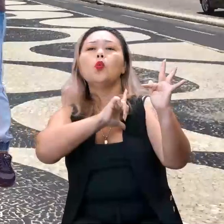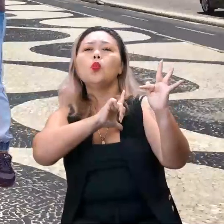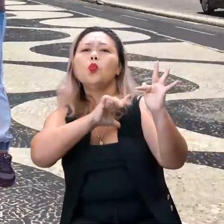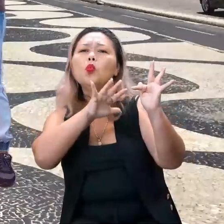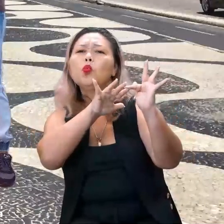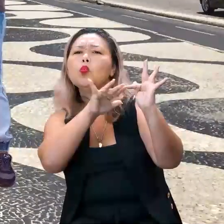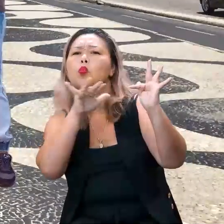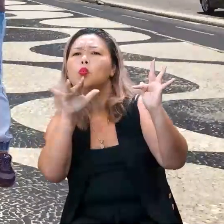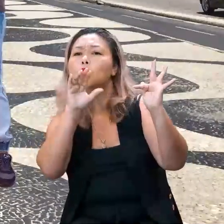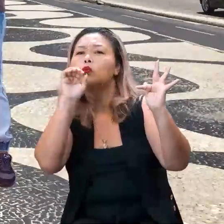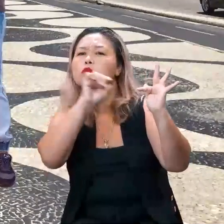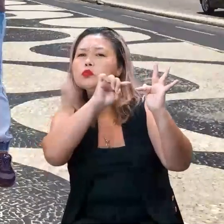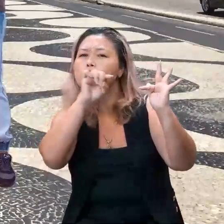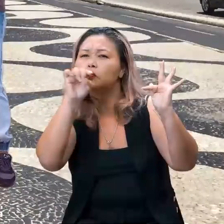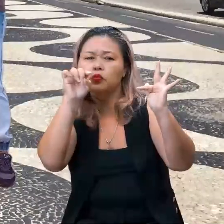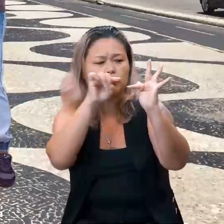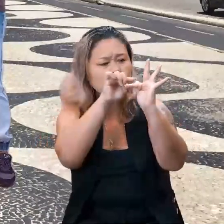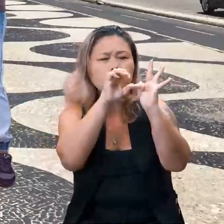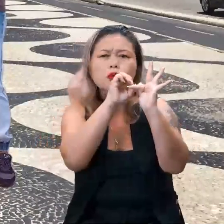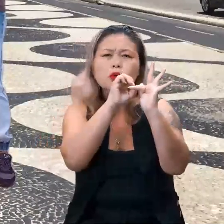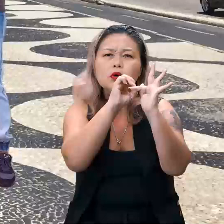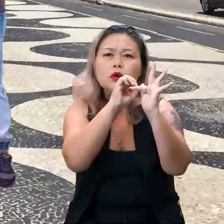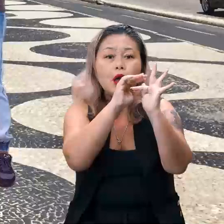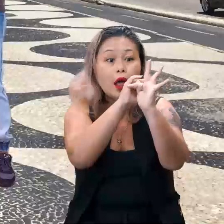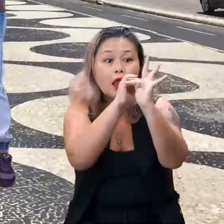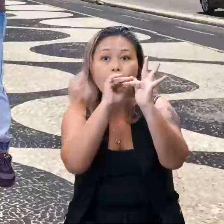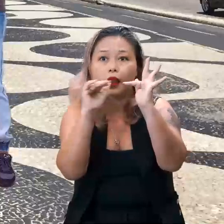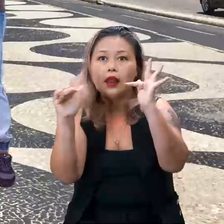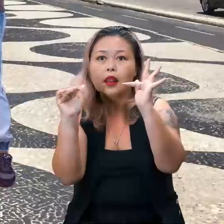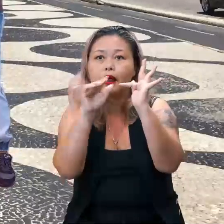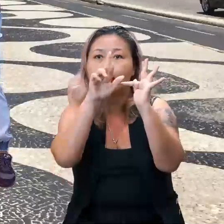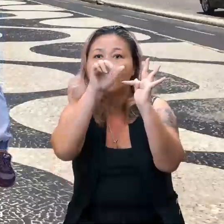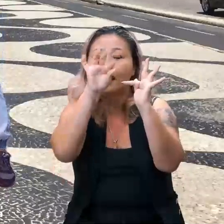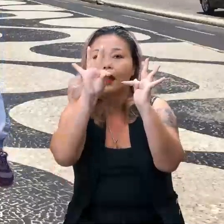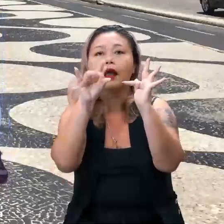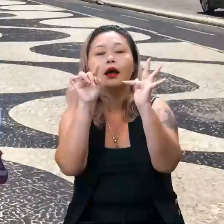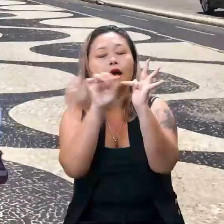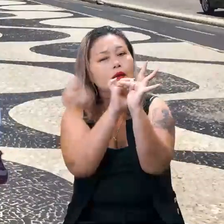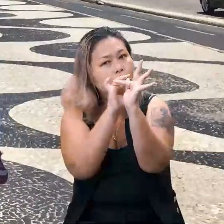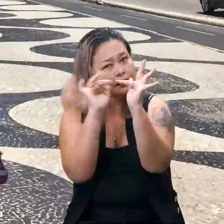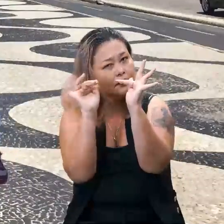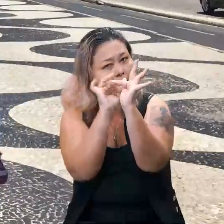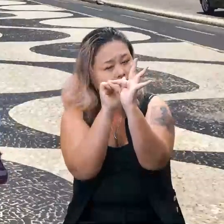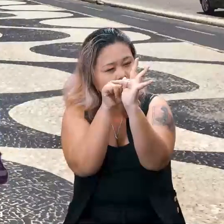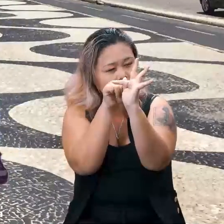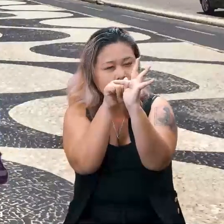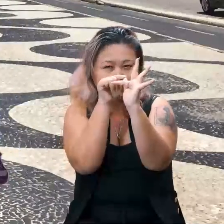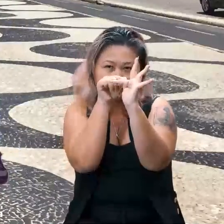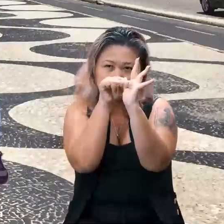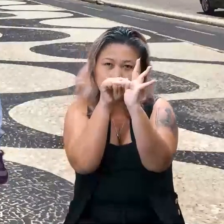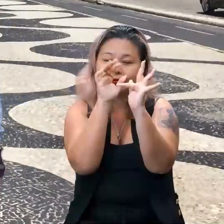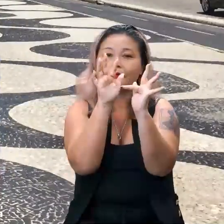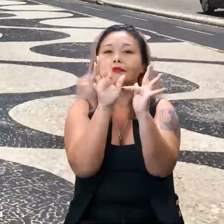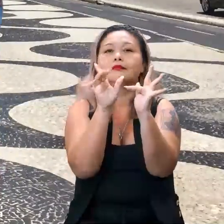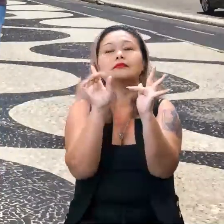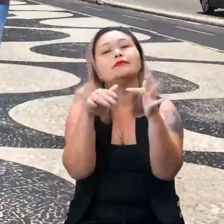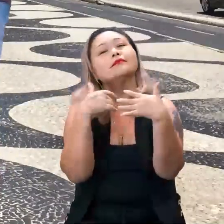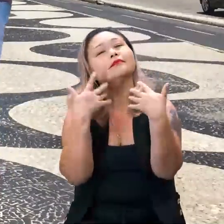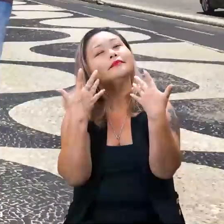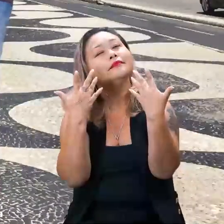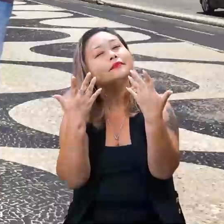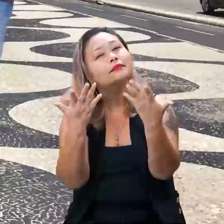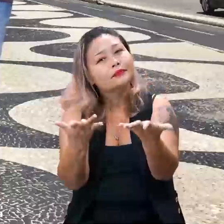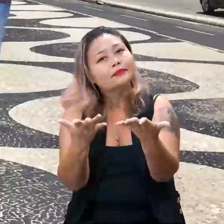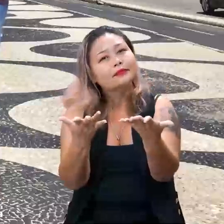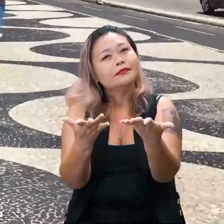no zero, vai ficar em cima da reta. Isso, quando é zero, fica marcado o pontinho lá na reta. Ah. Ei, mas